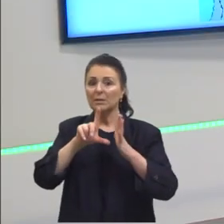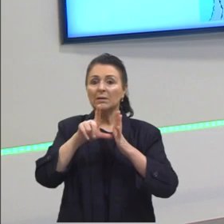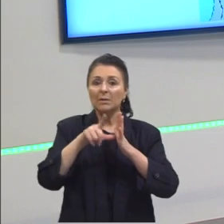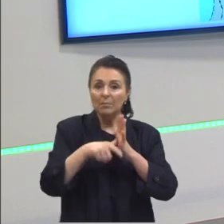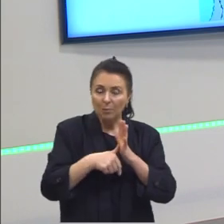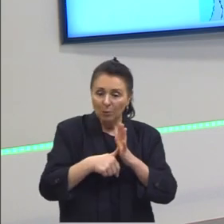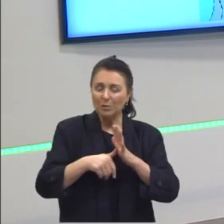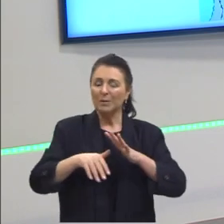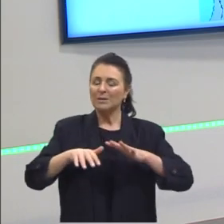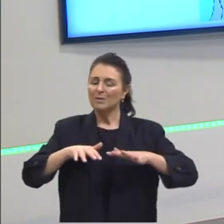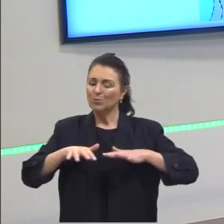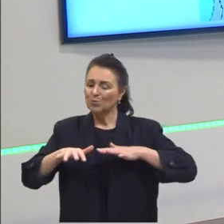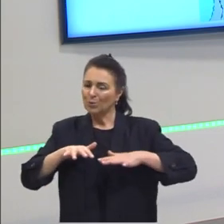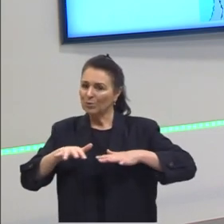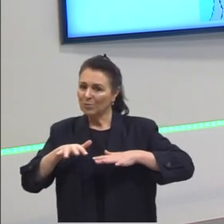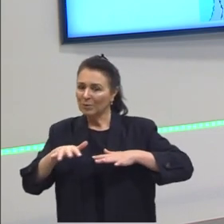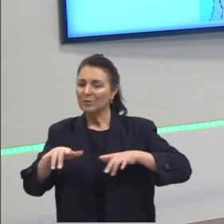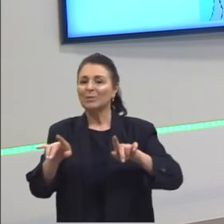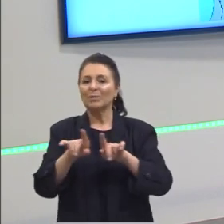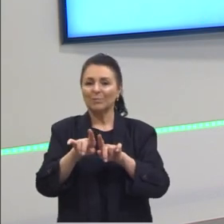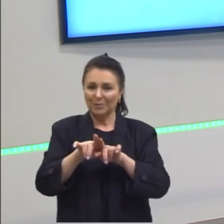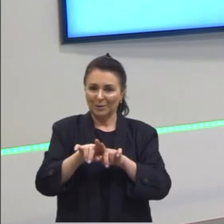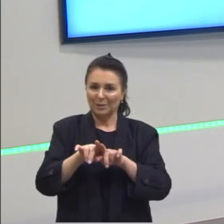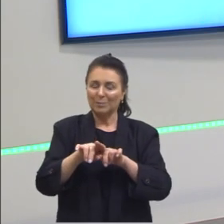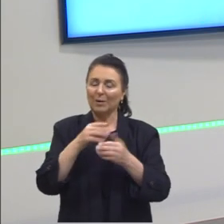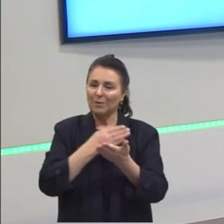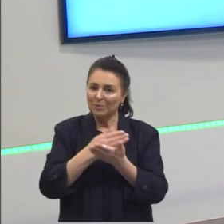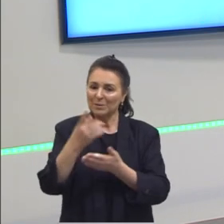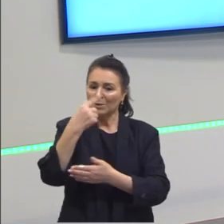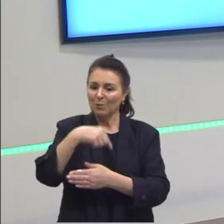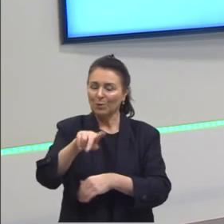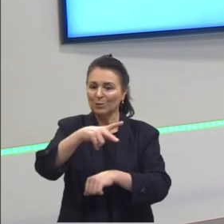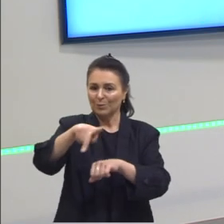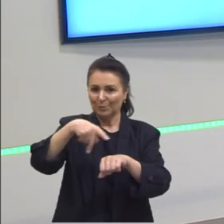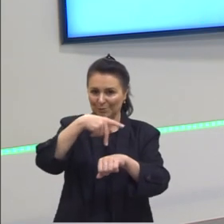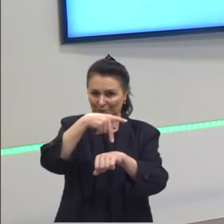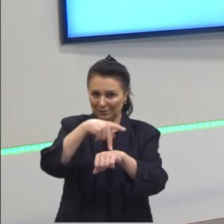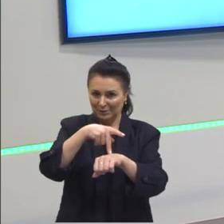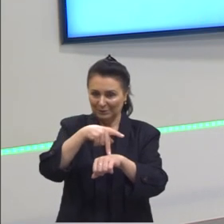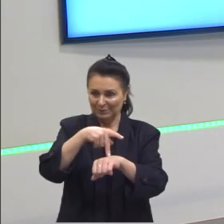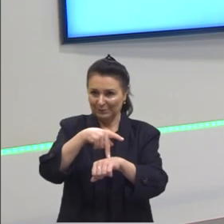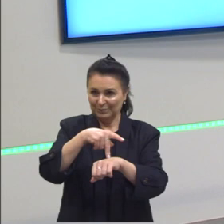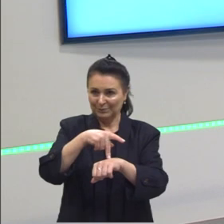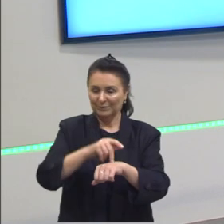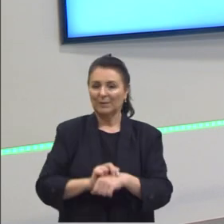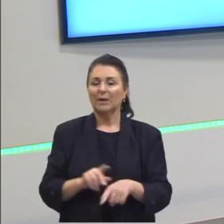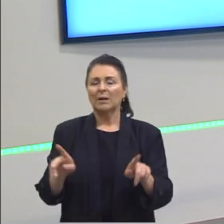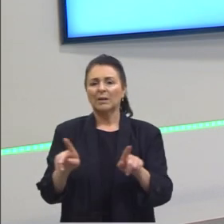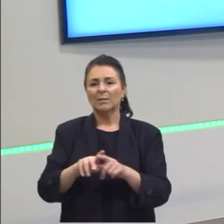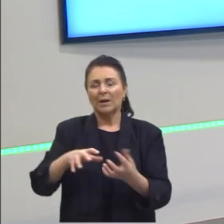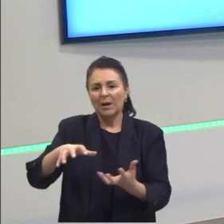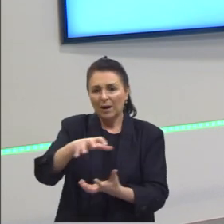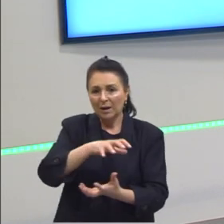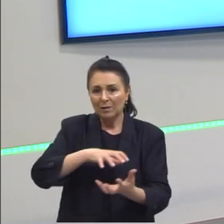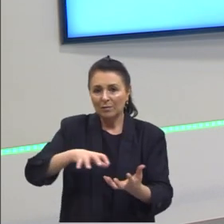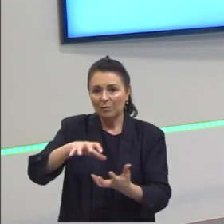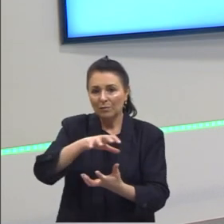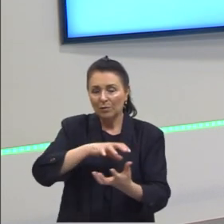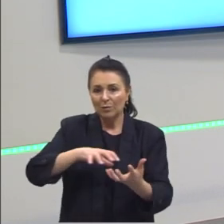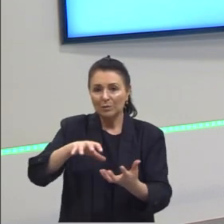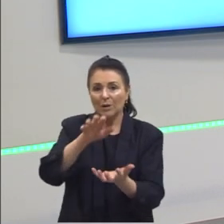fazer bom então para se tornar um país Oi gente vai falar um pouquinho sobre a Revolução Pernambucana